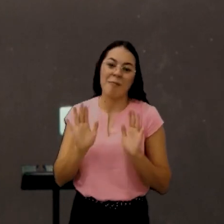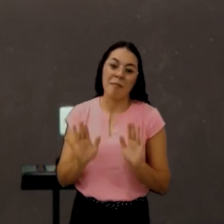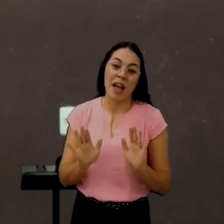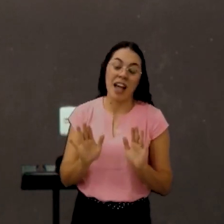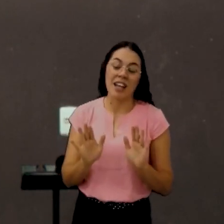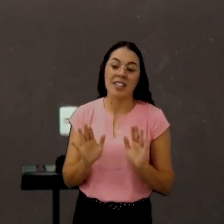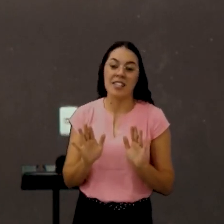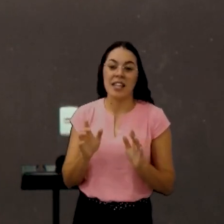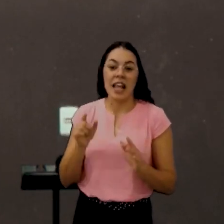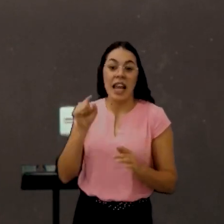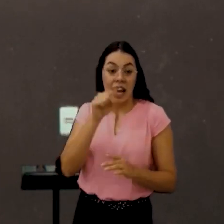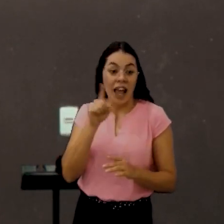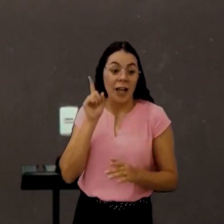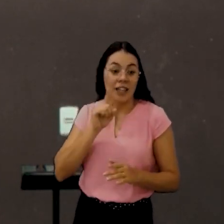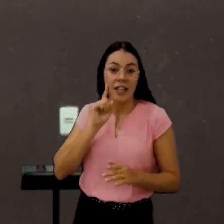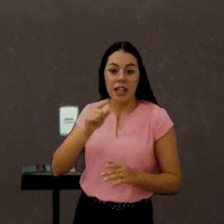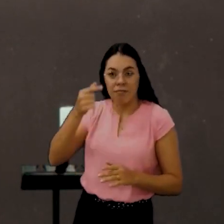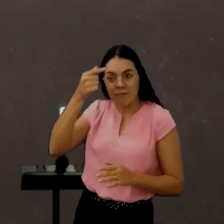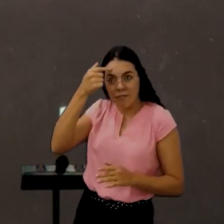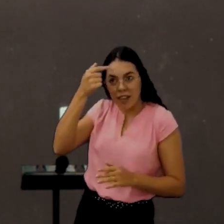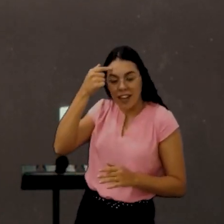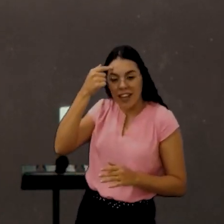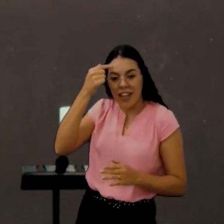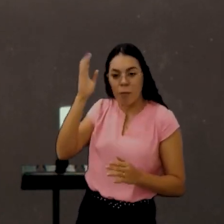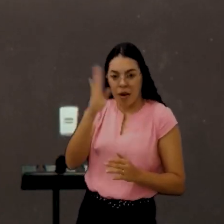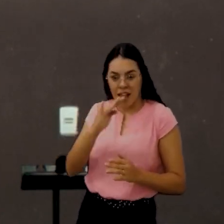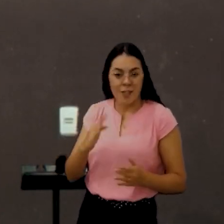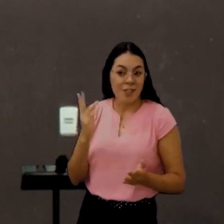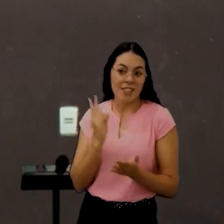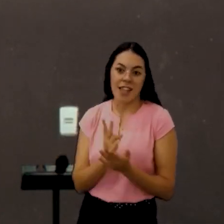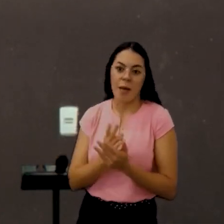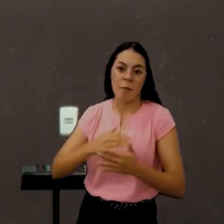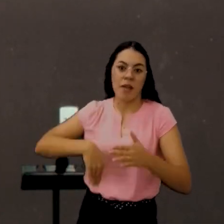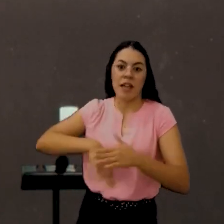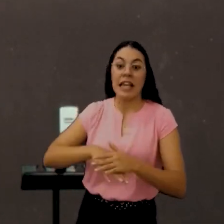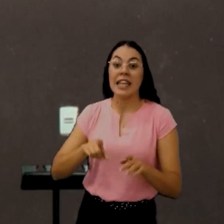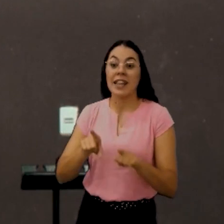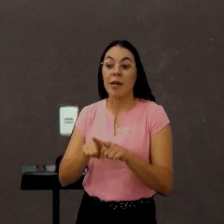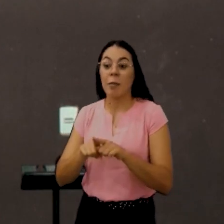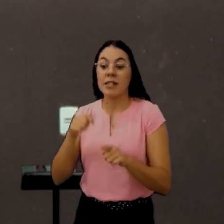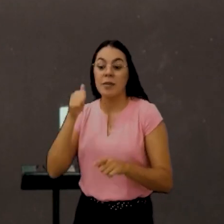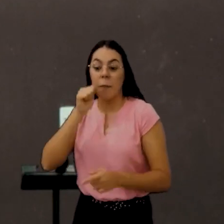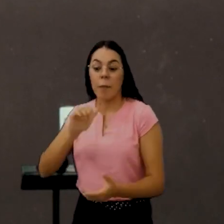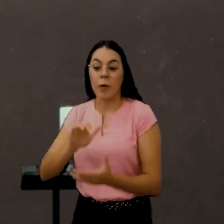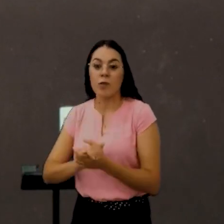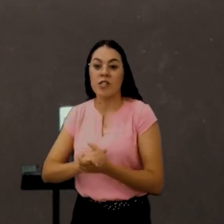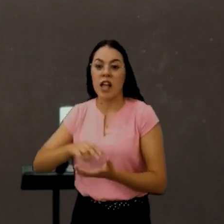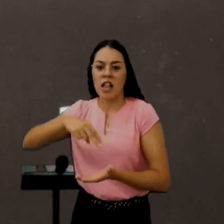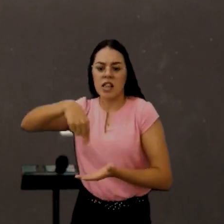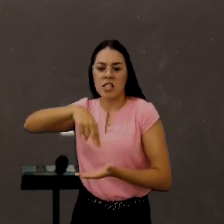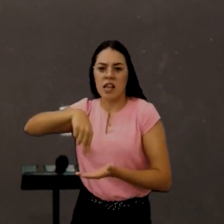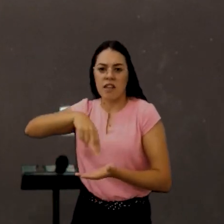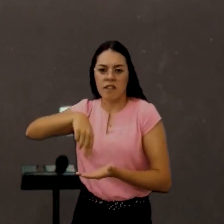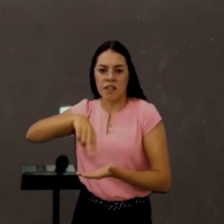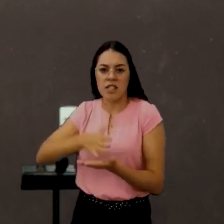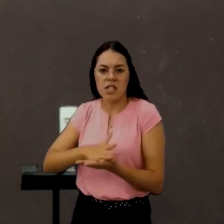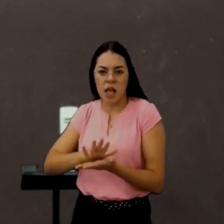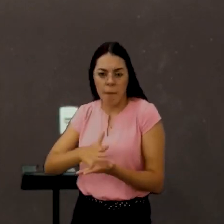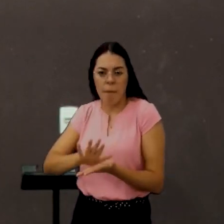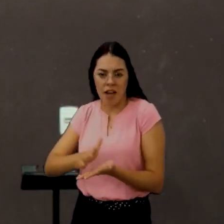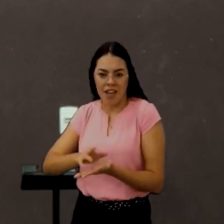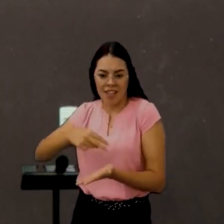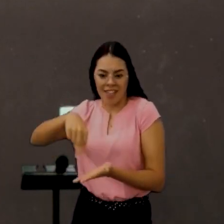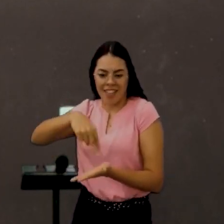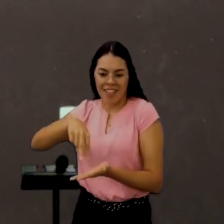mas assim, na cabeça deles, e também se minha mulher dançava samba. Essa era a pergunta